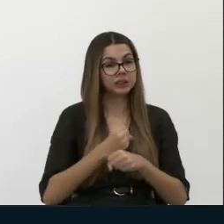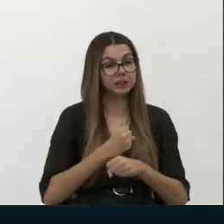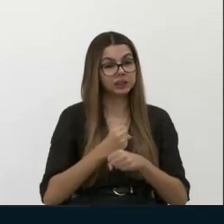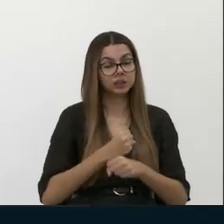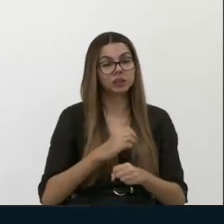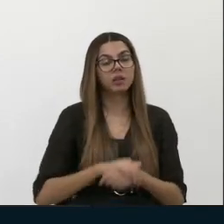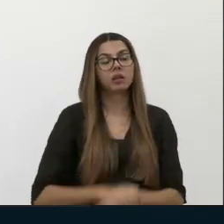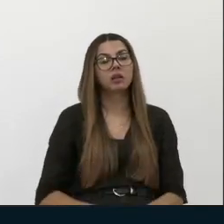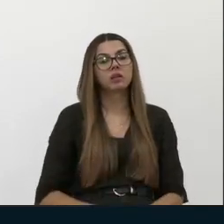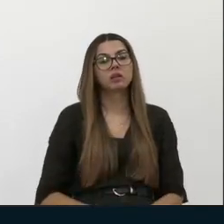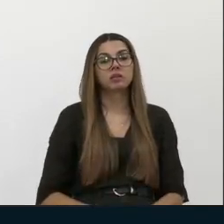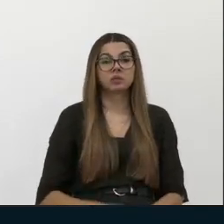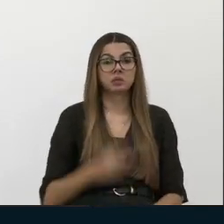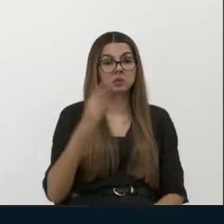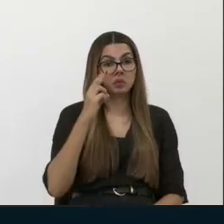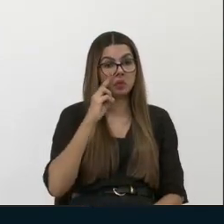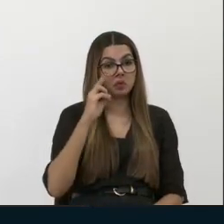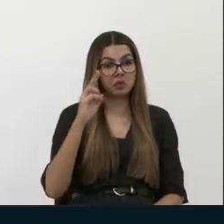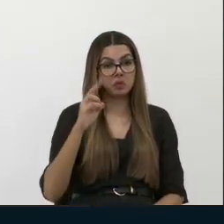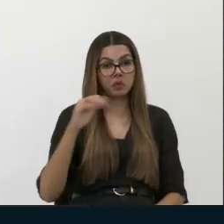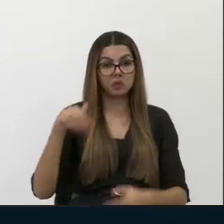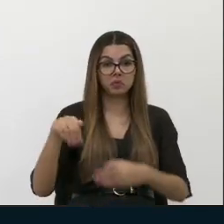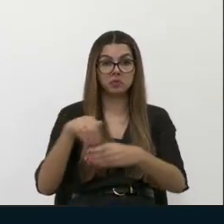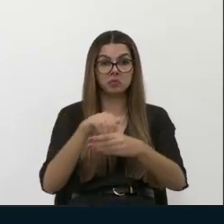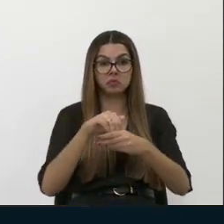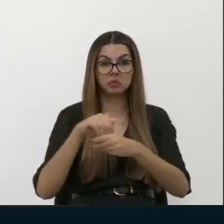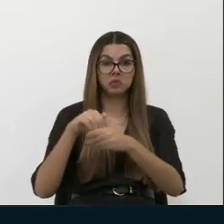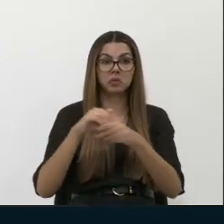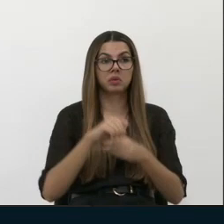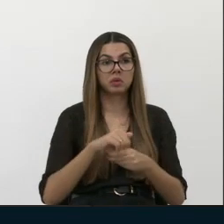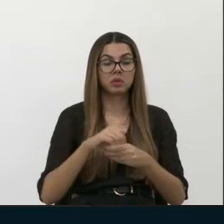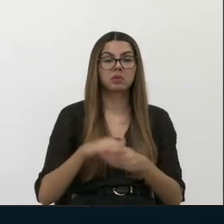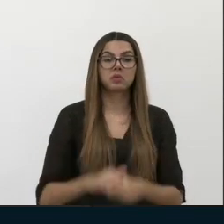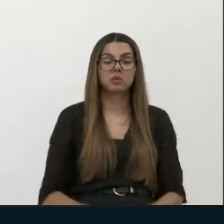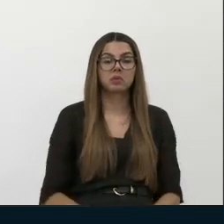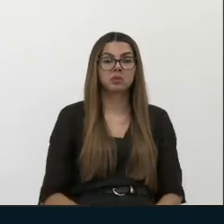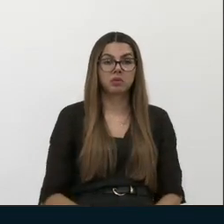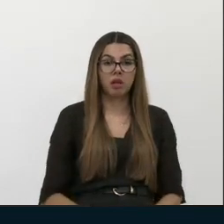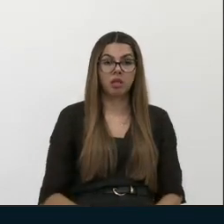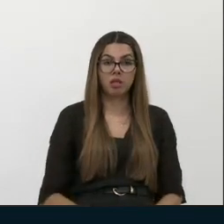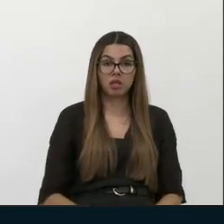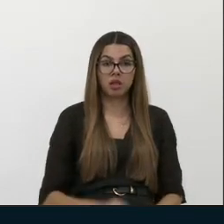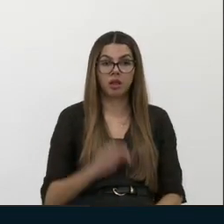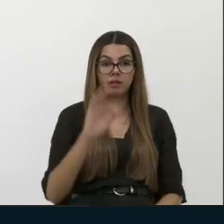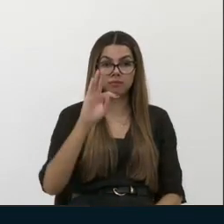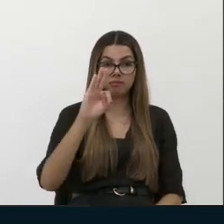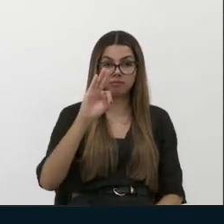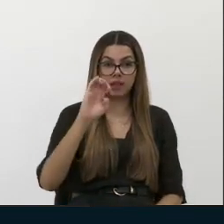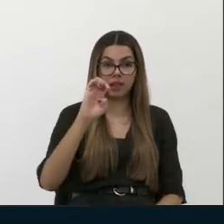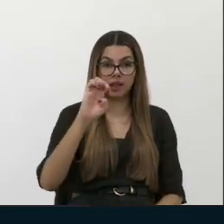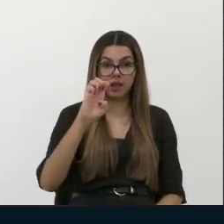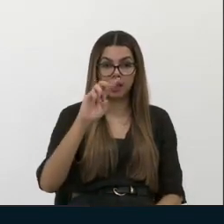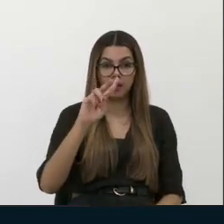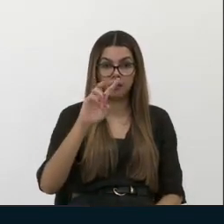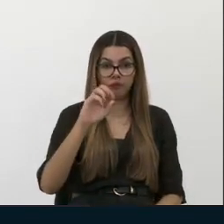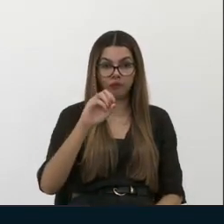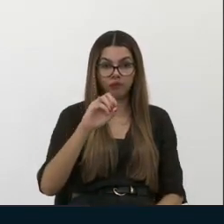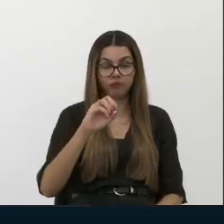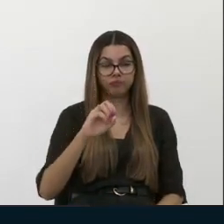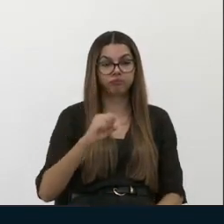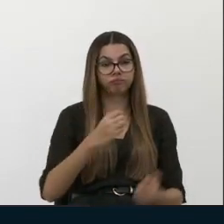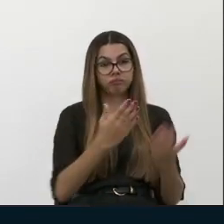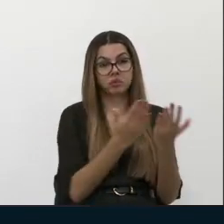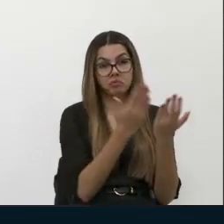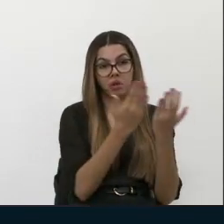política, toda hora da eleição se fala nesse abençoado trevo de Bom Sucesso. Então, retornando